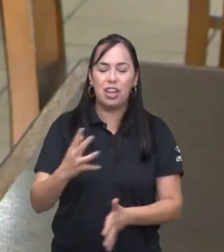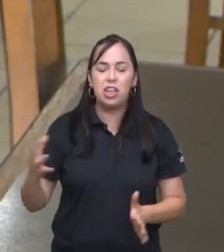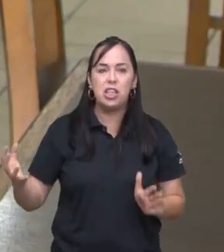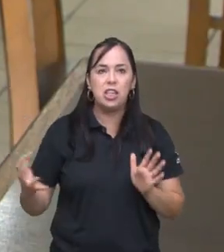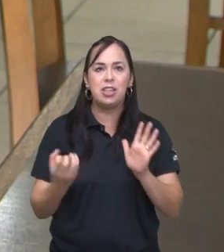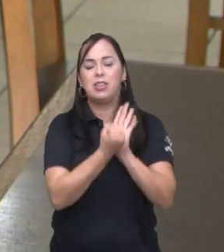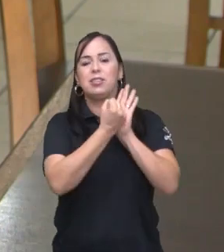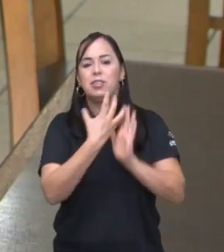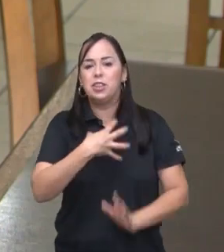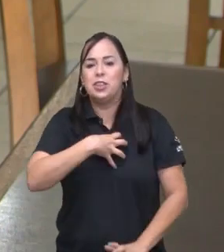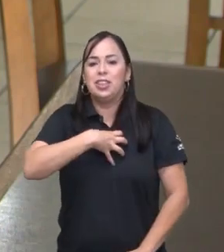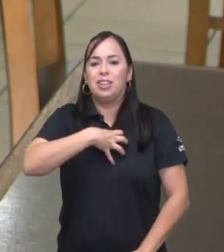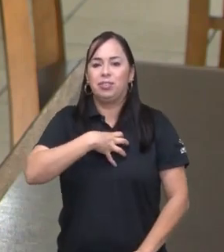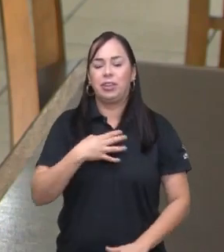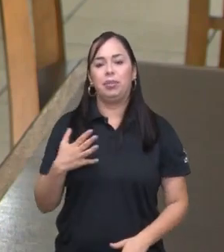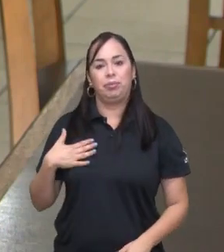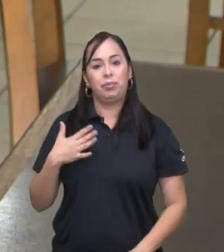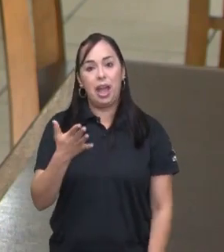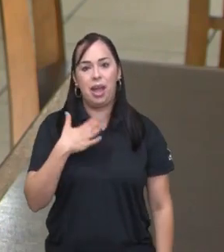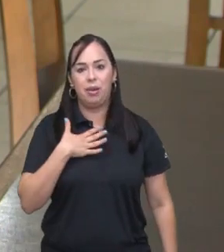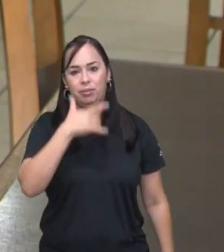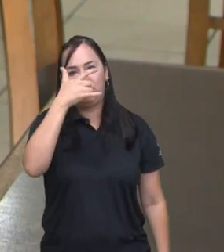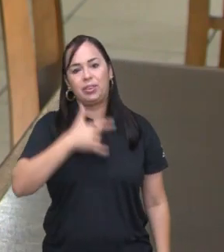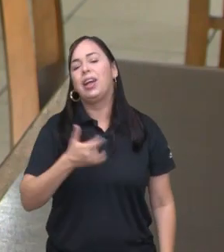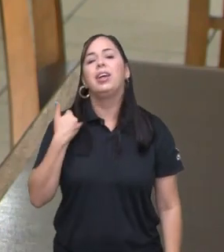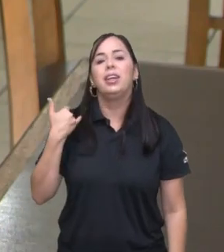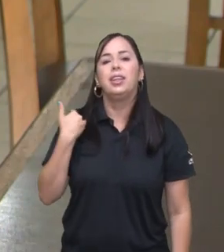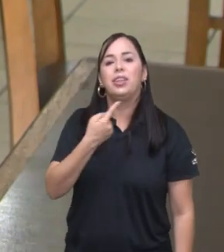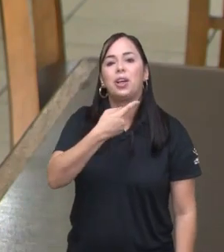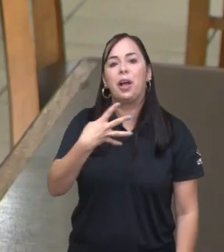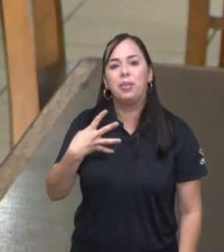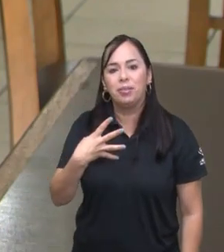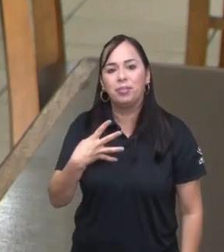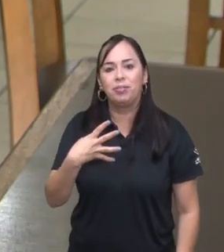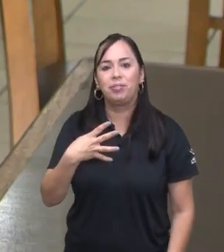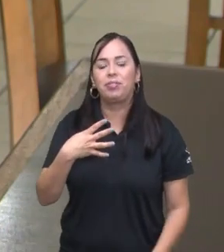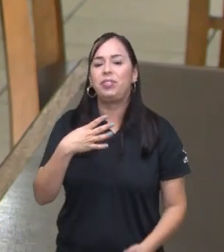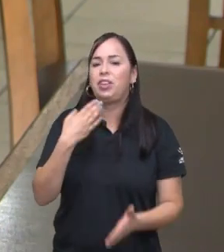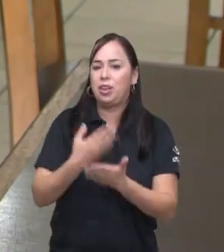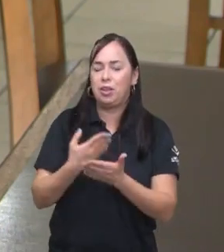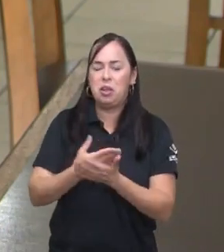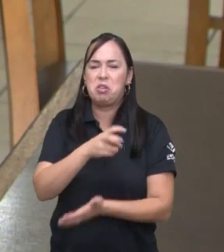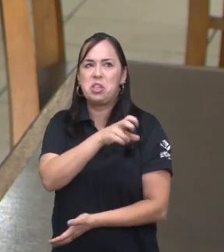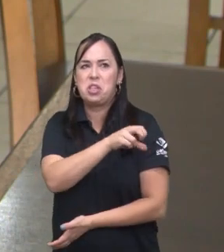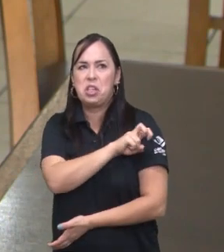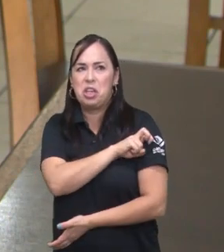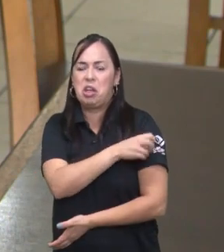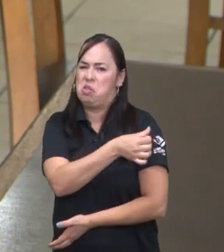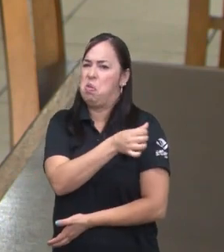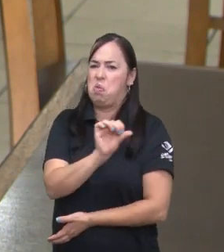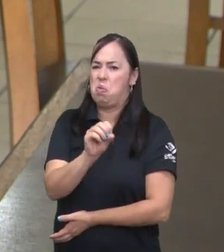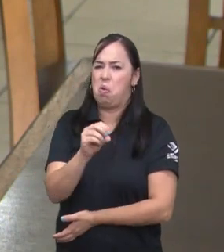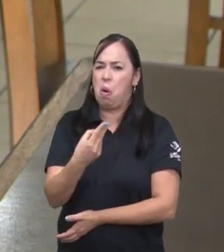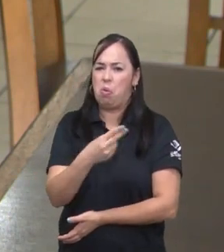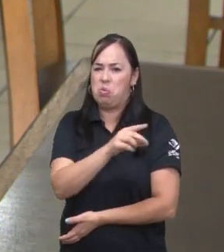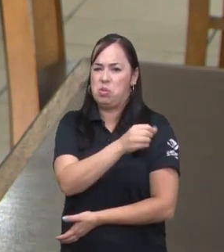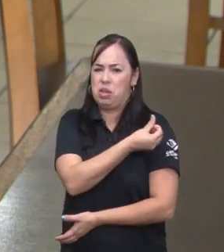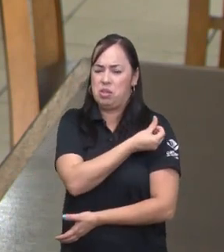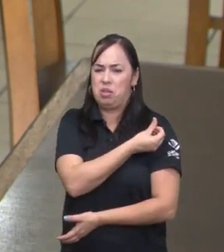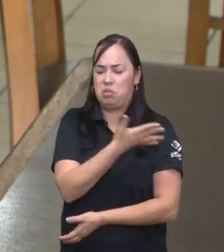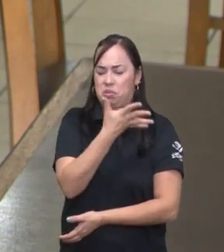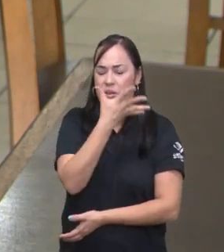tinha 14 anos, né? Eu estava cursando a quinta ou sexta série, se eu não me engano. E assim,